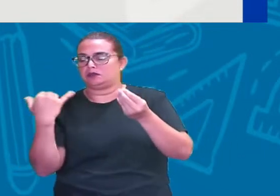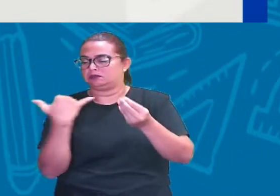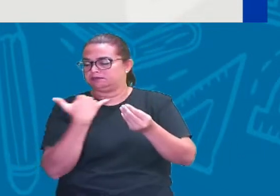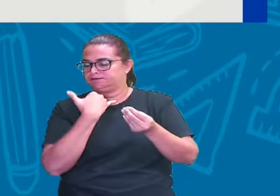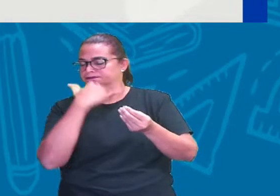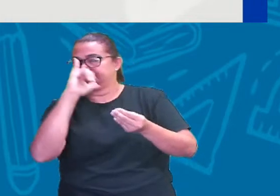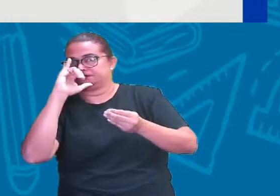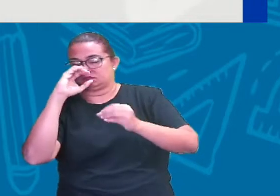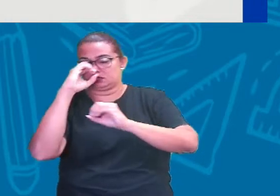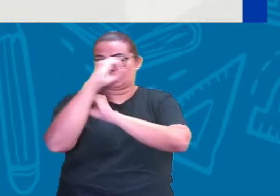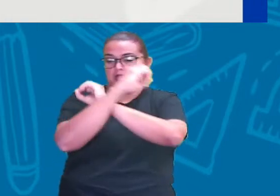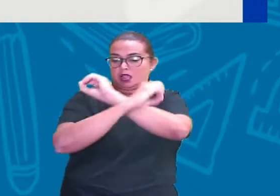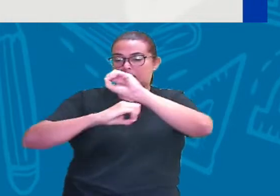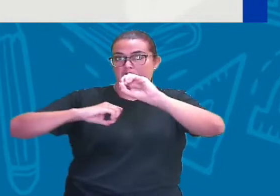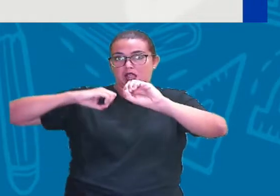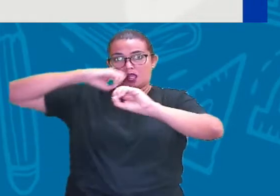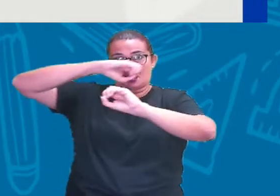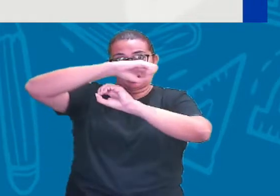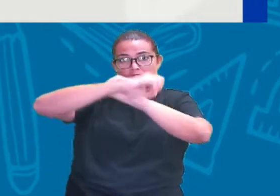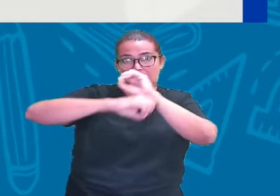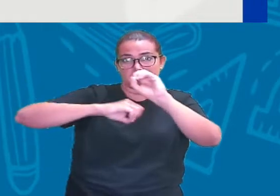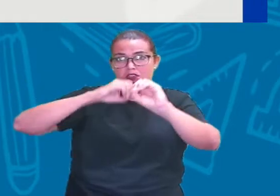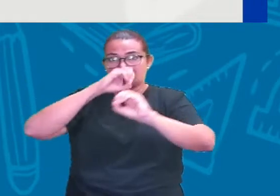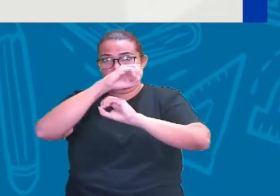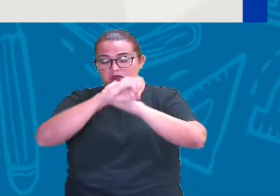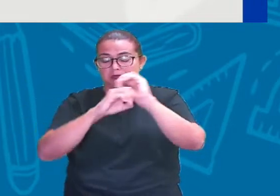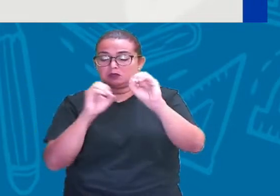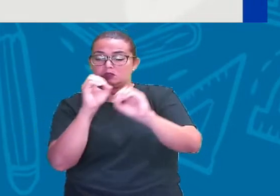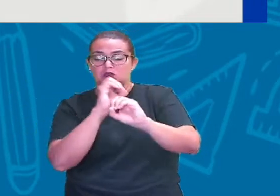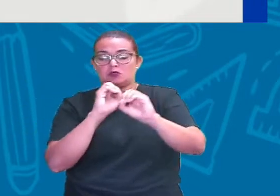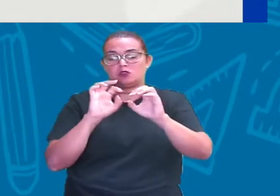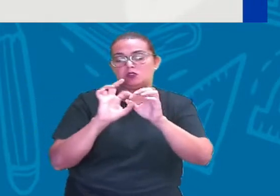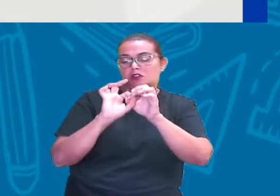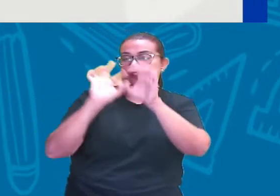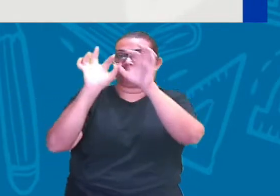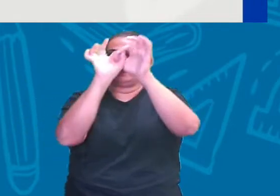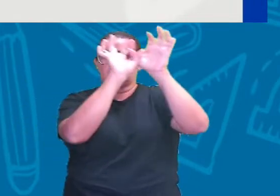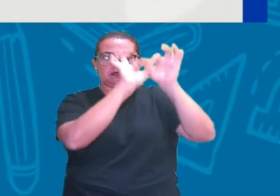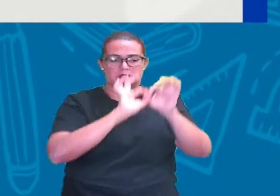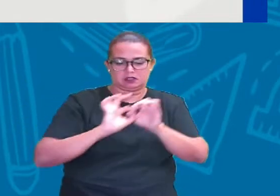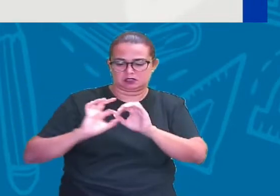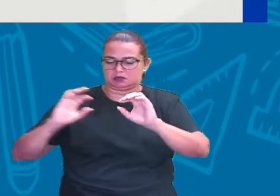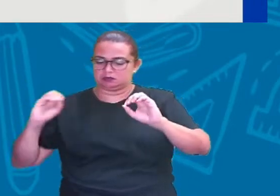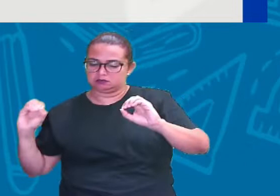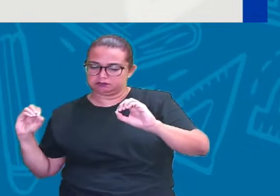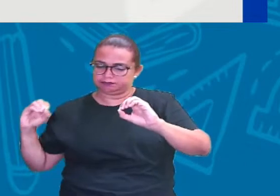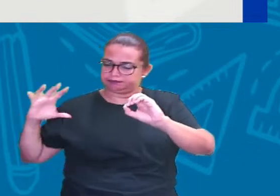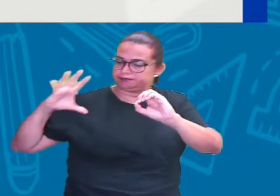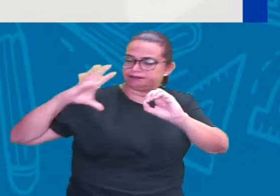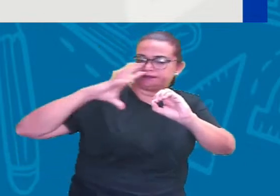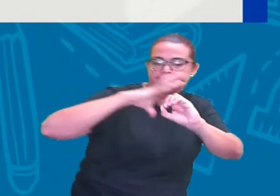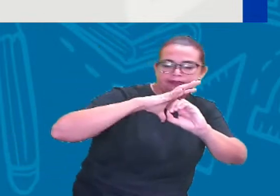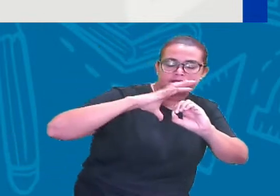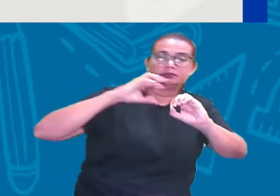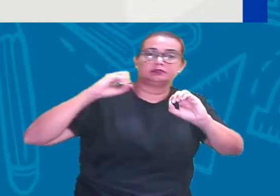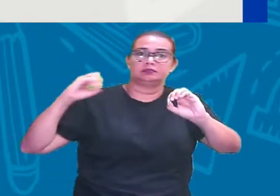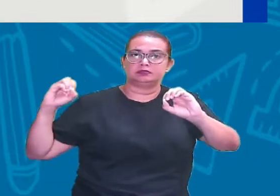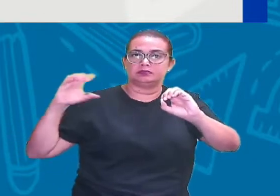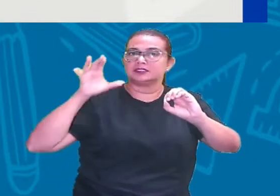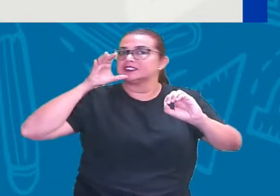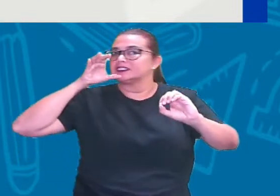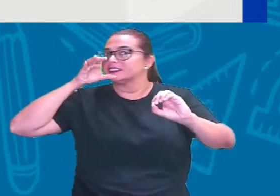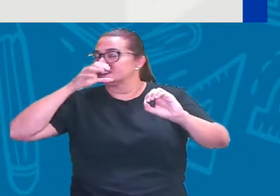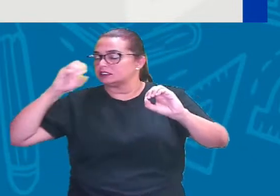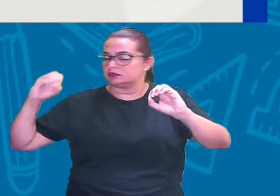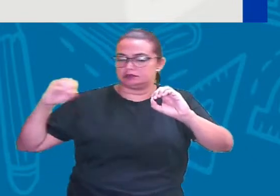os átomos e elétrons livres. Então, ao receberem calor, os átomos e elétrons